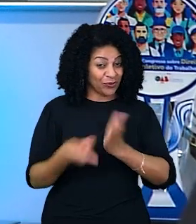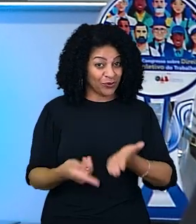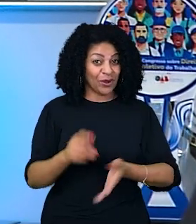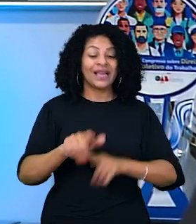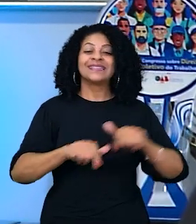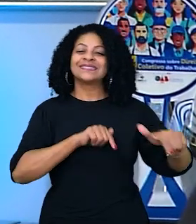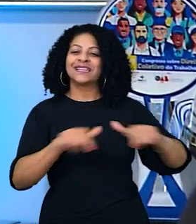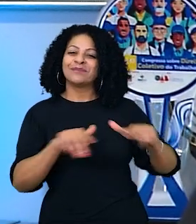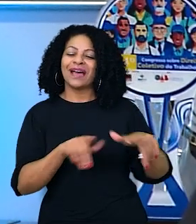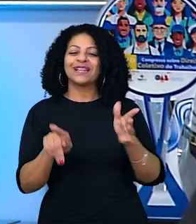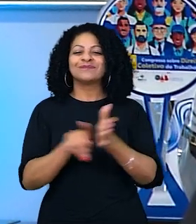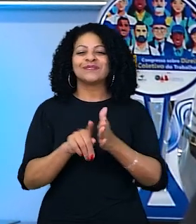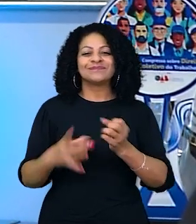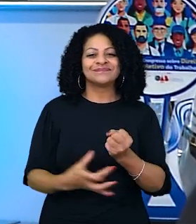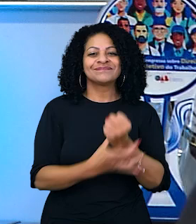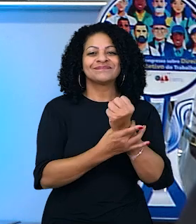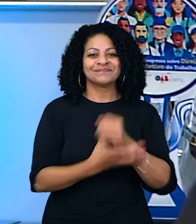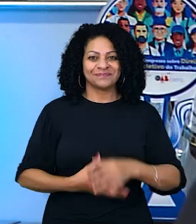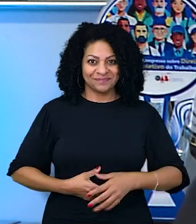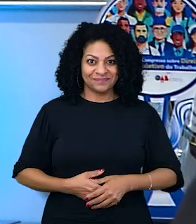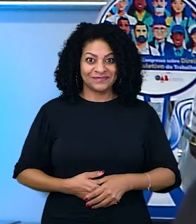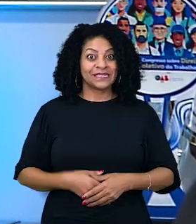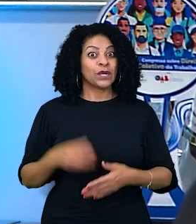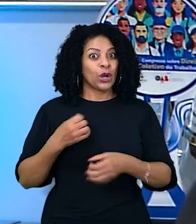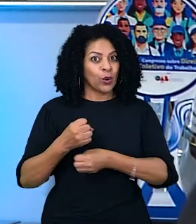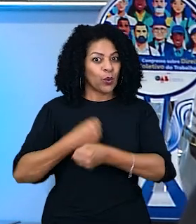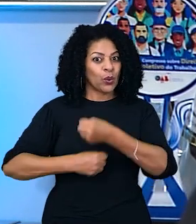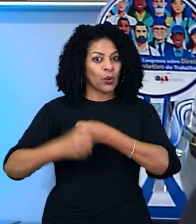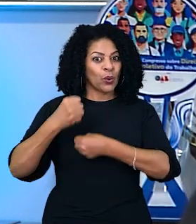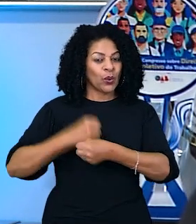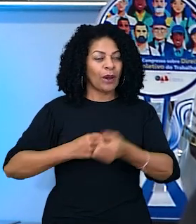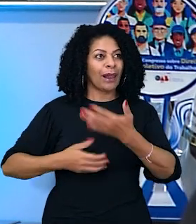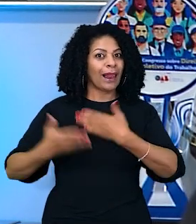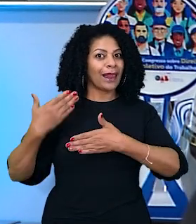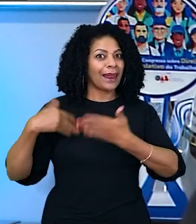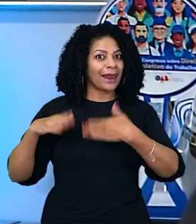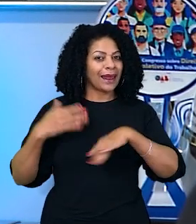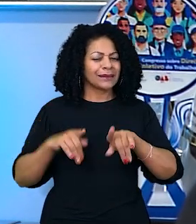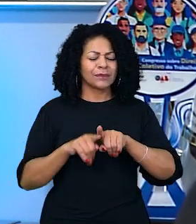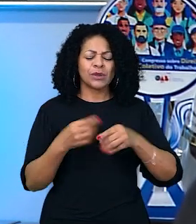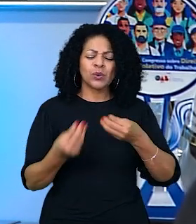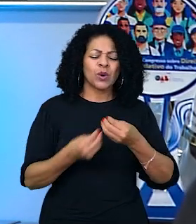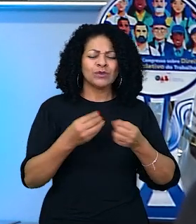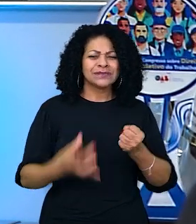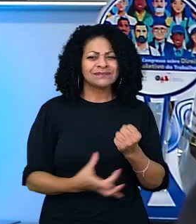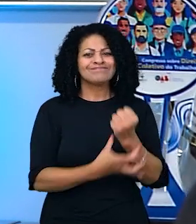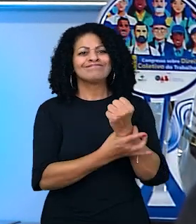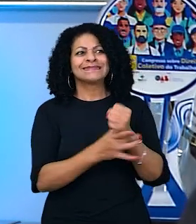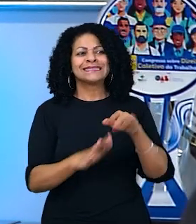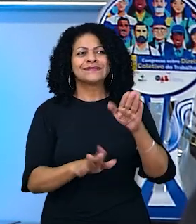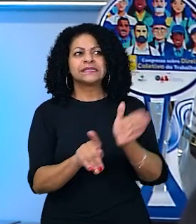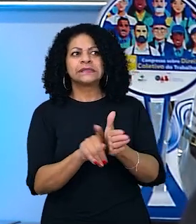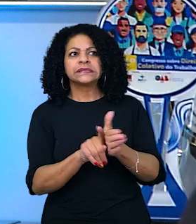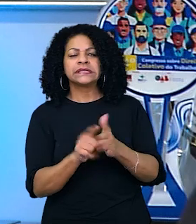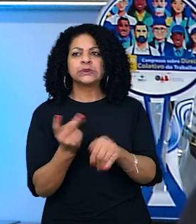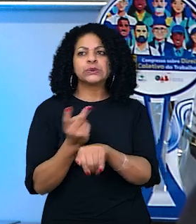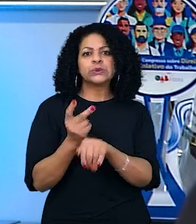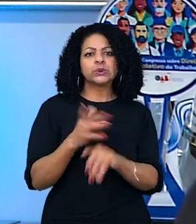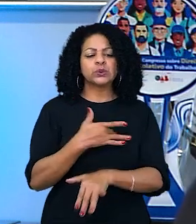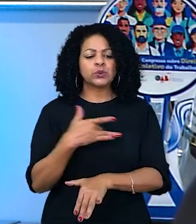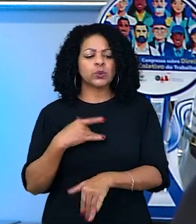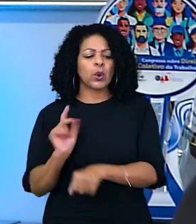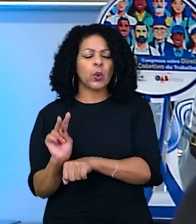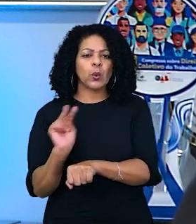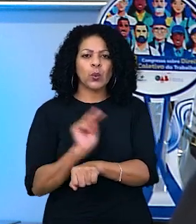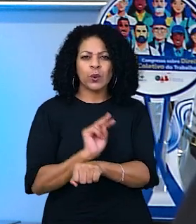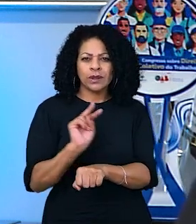do Conselho Superior do Justiça do Trabalho, que comemora tantos anos de êxito no combate à insegurança e na busca pela saúde e segurança do